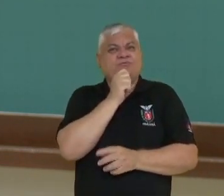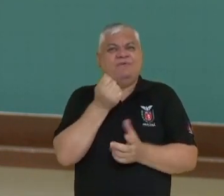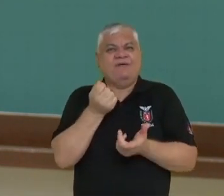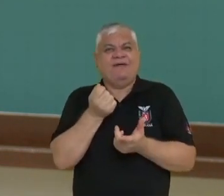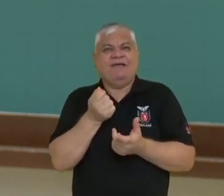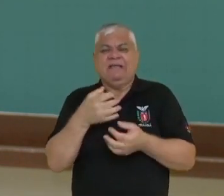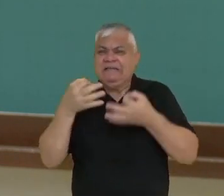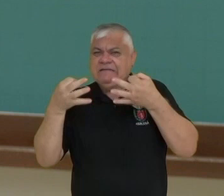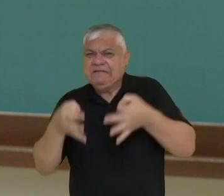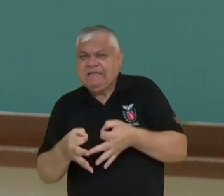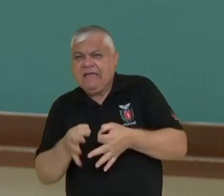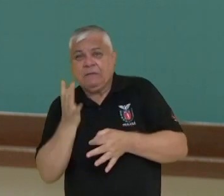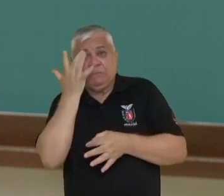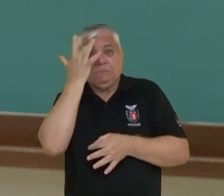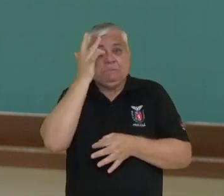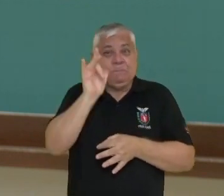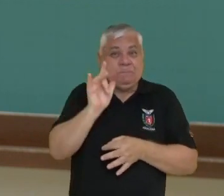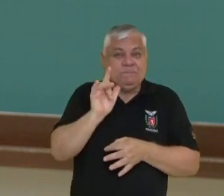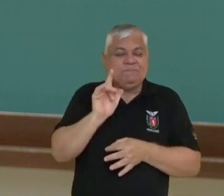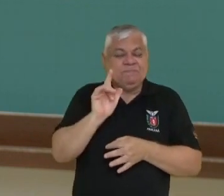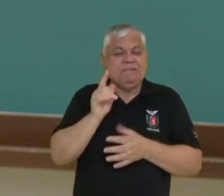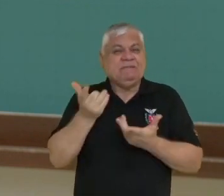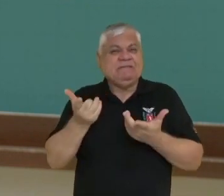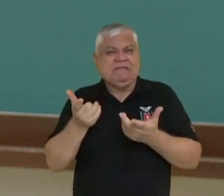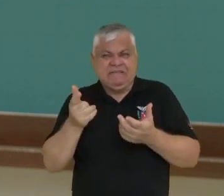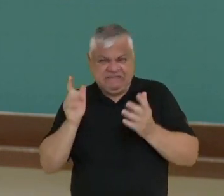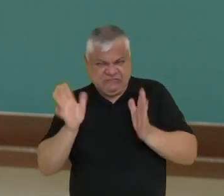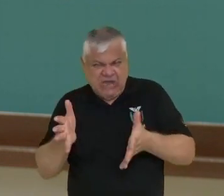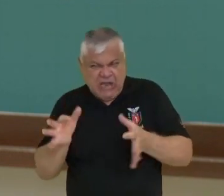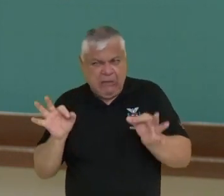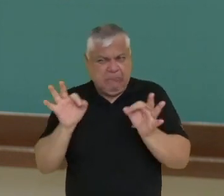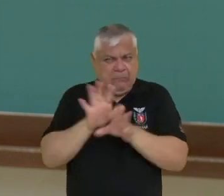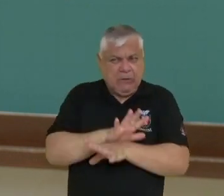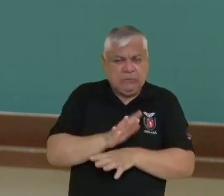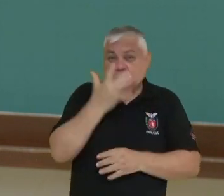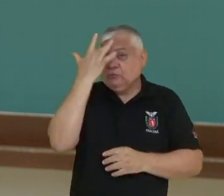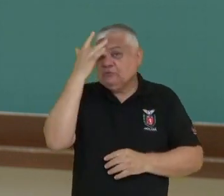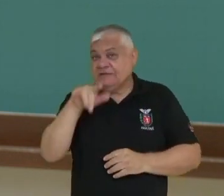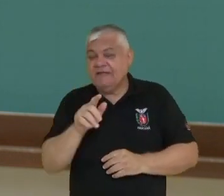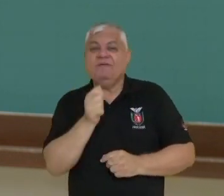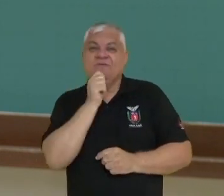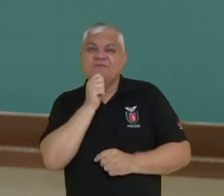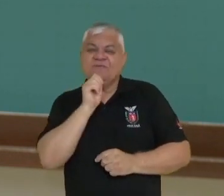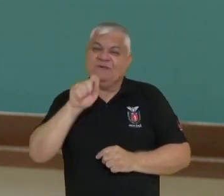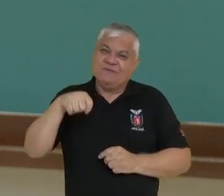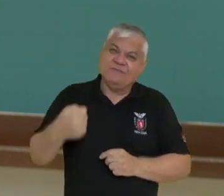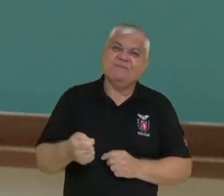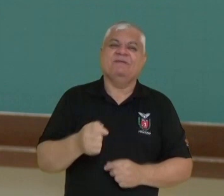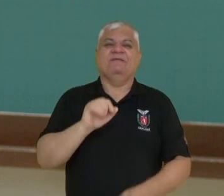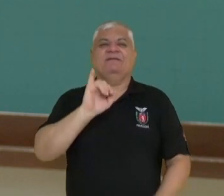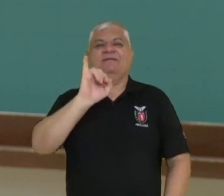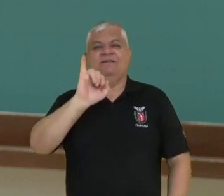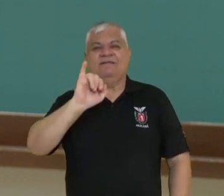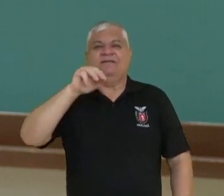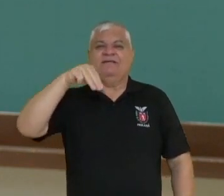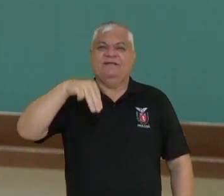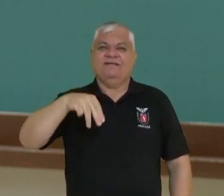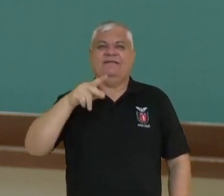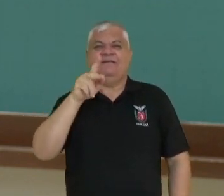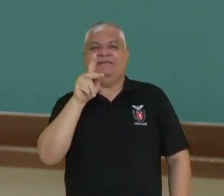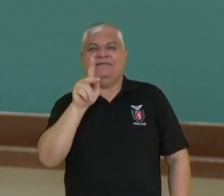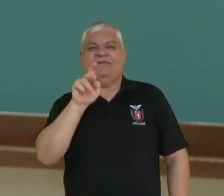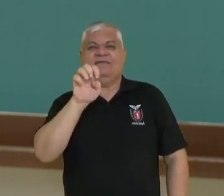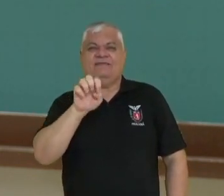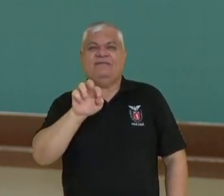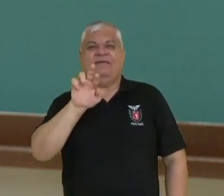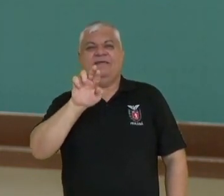uma certeza que aquela ação realmente foi concluída, certo? Por não termos essa certeza, nós dizemos que aquela